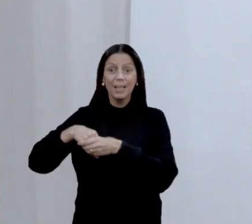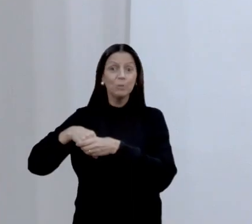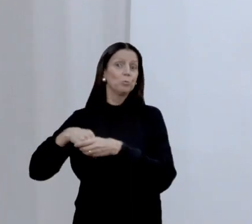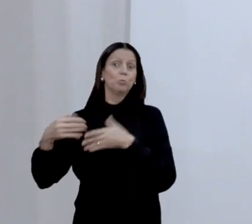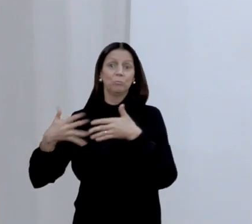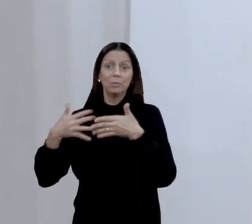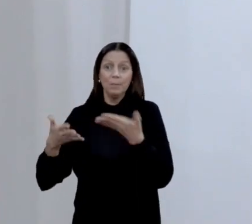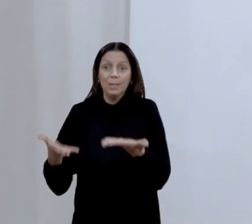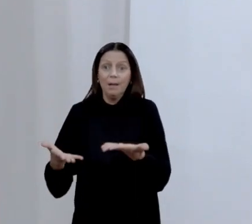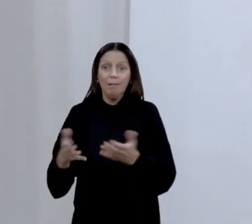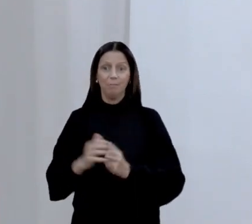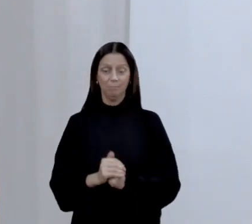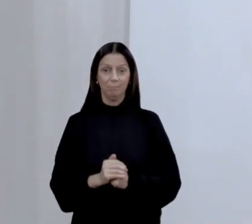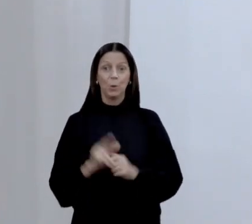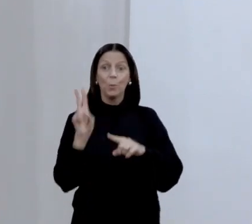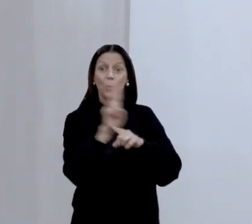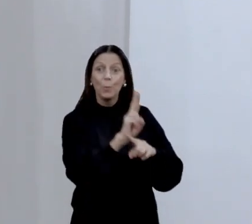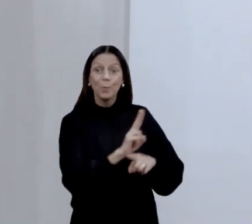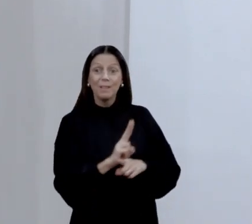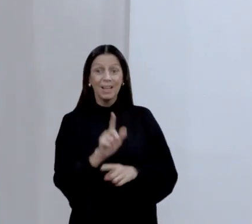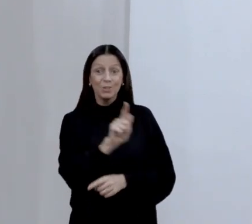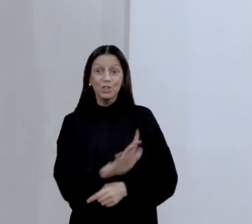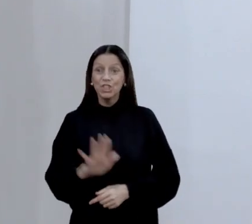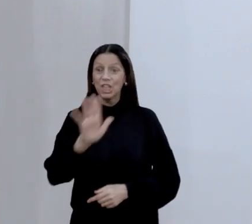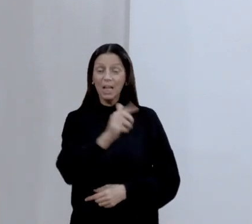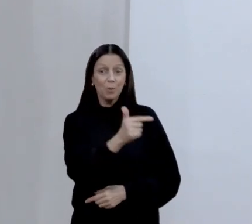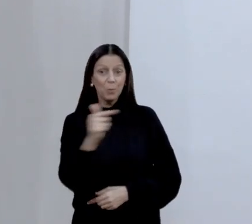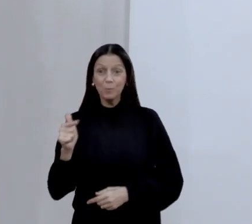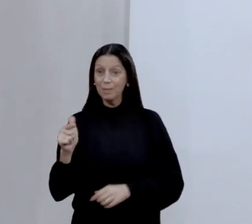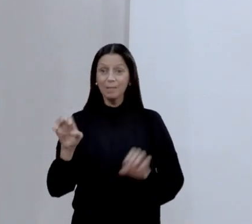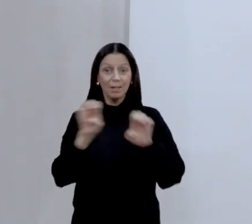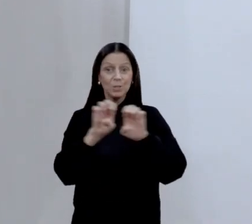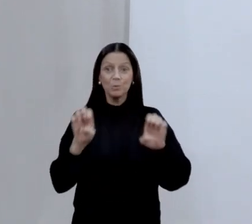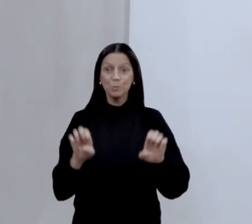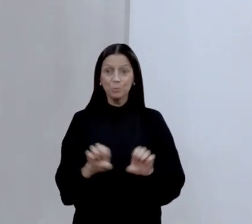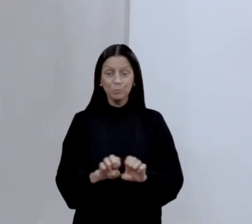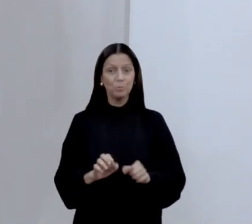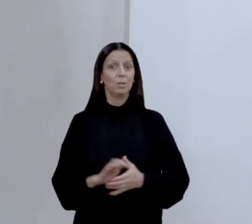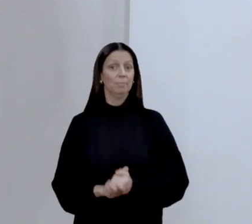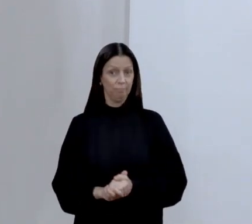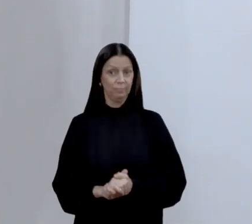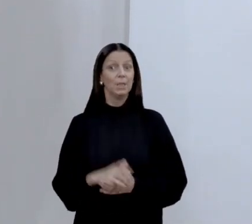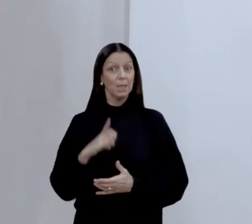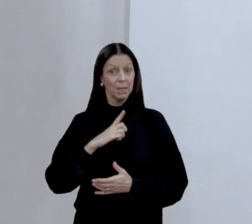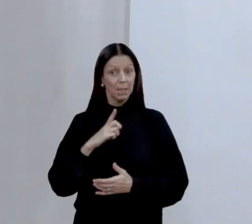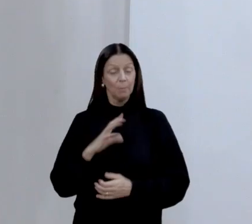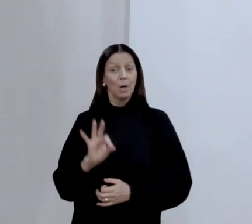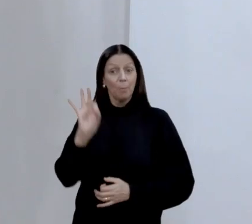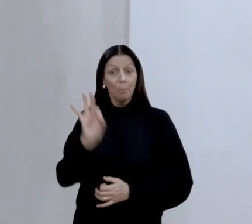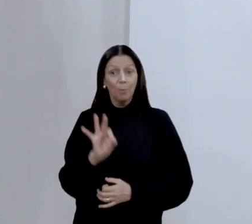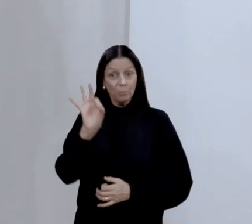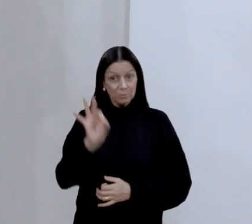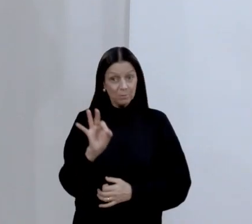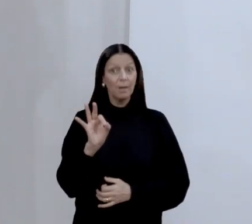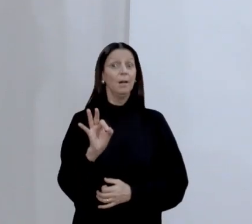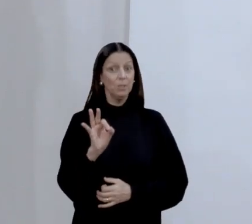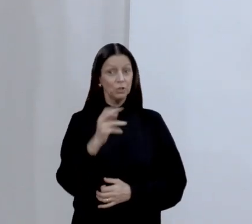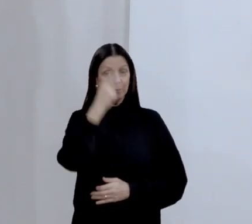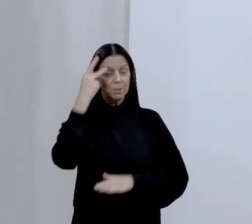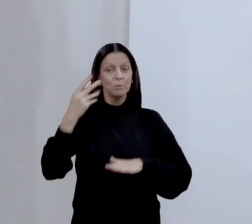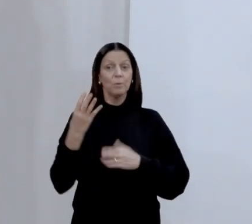em geral dessas estruturas. E quero reforçar que a gente está falando de uma parcela muito grande da população que é atendida e